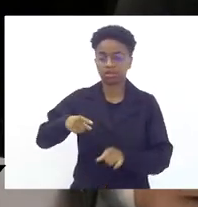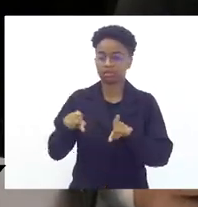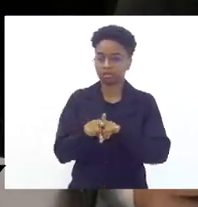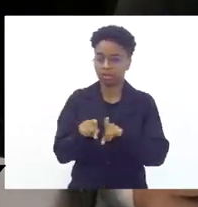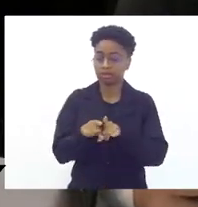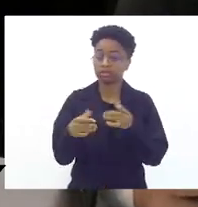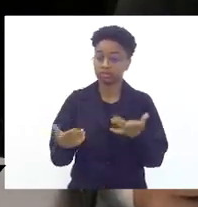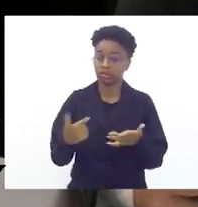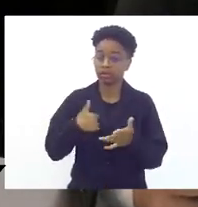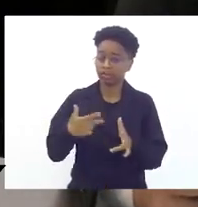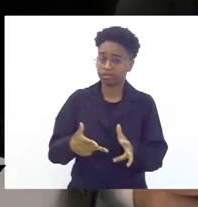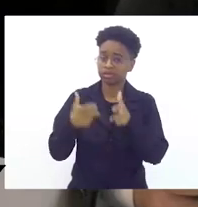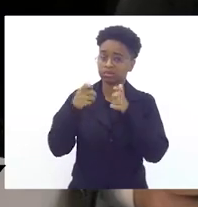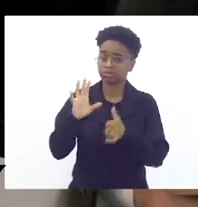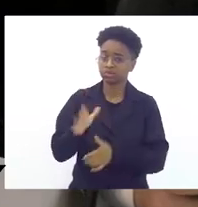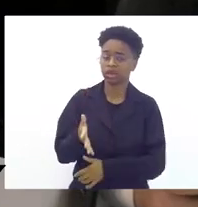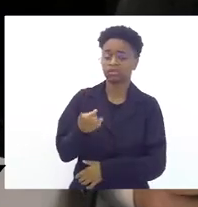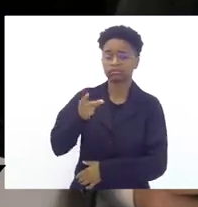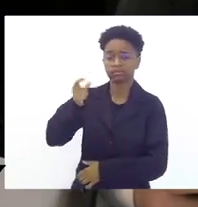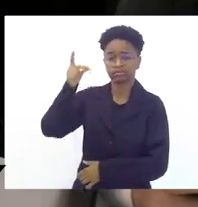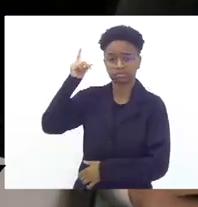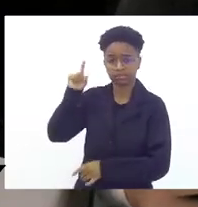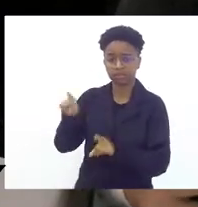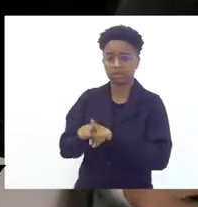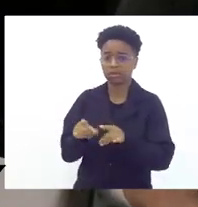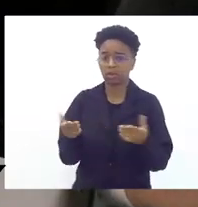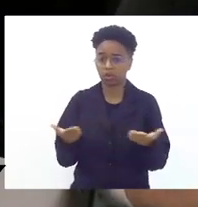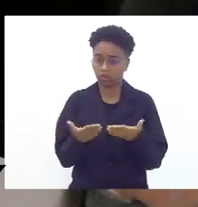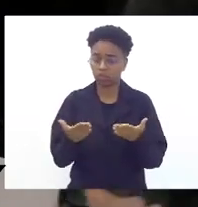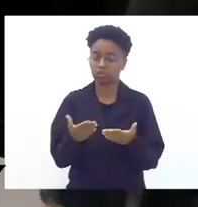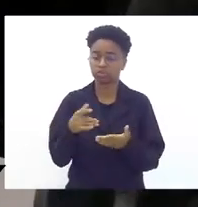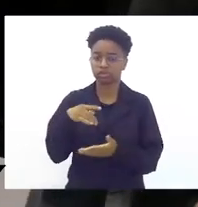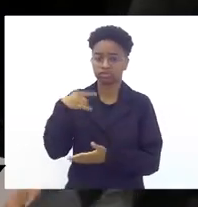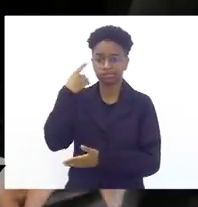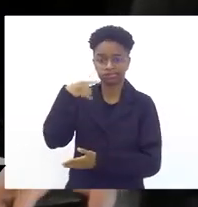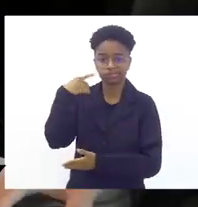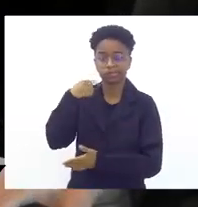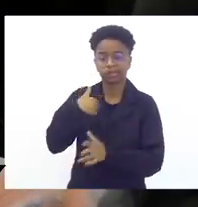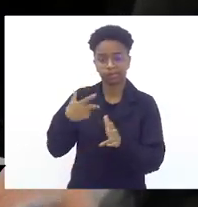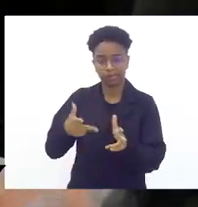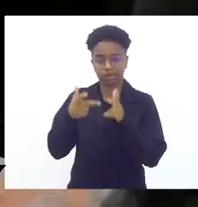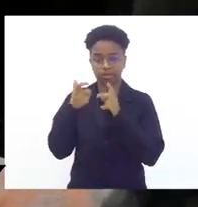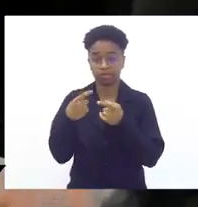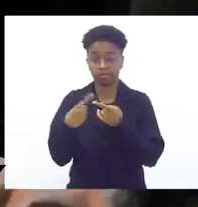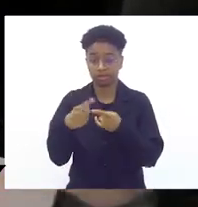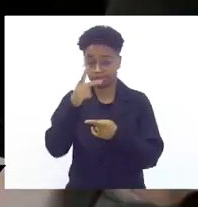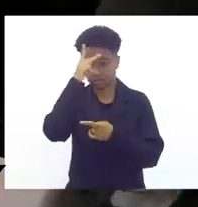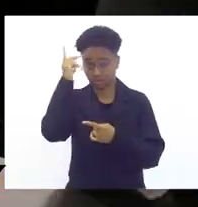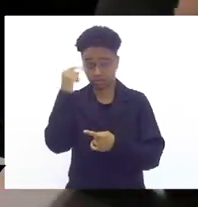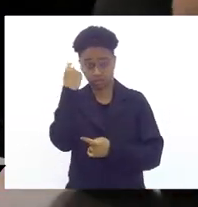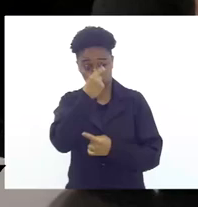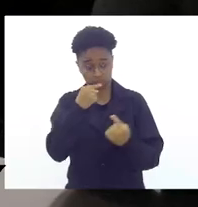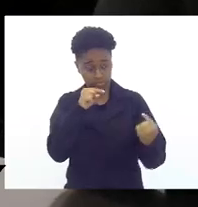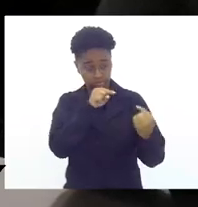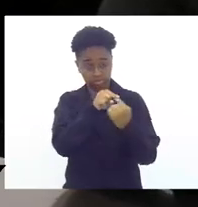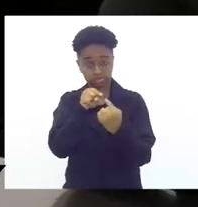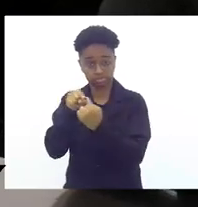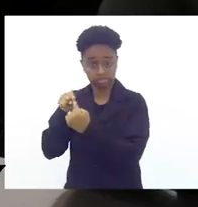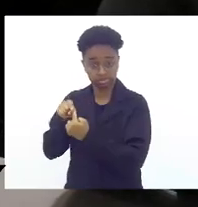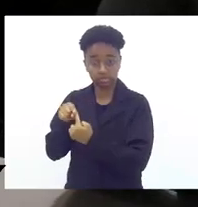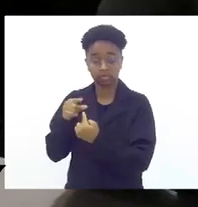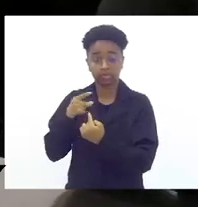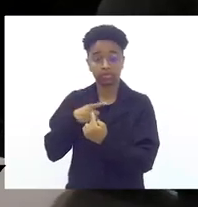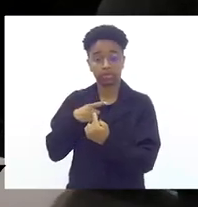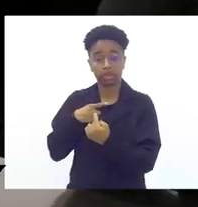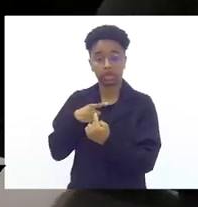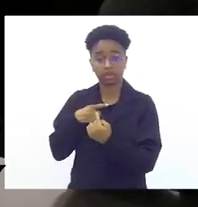já vejo isso desde sempre hoje vejo como advogada as pessoas são colocadas a pessoa ser reconhecida é colocada ao